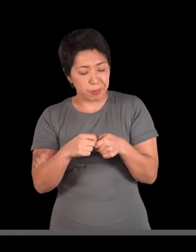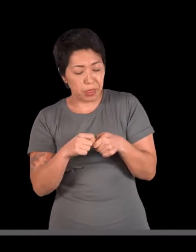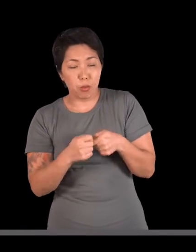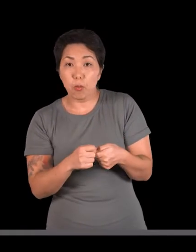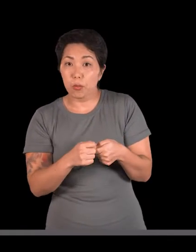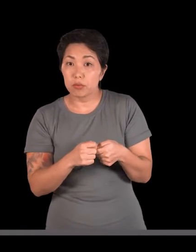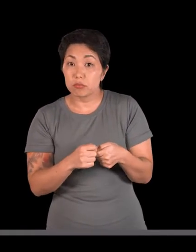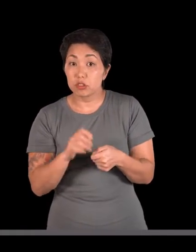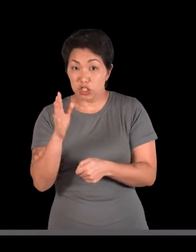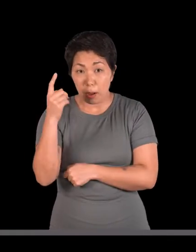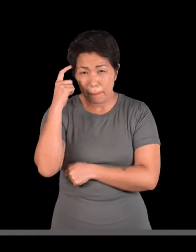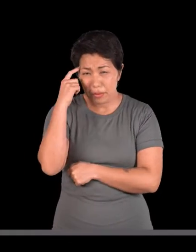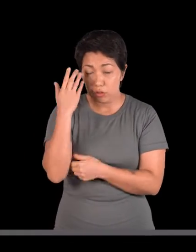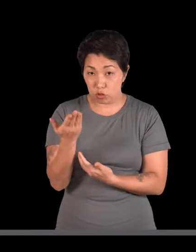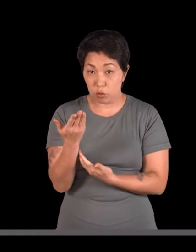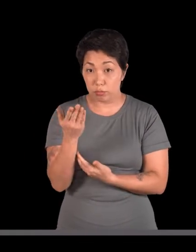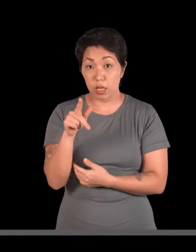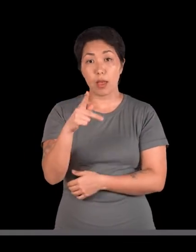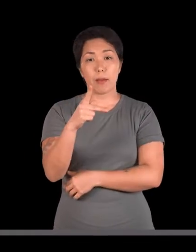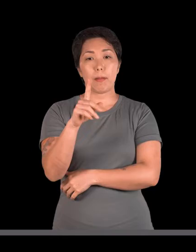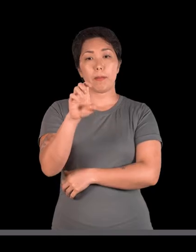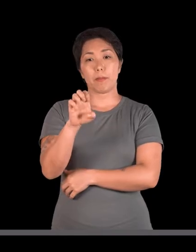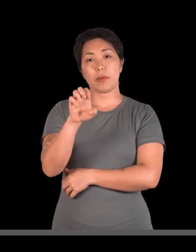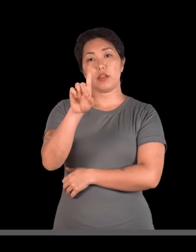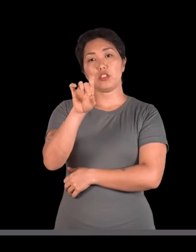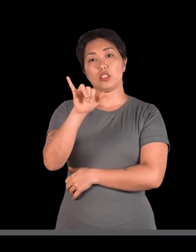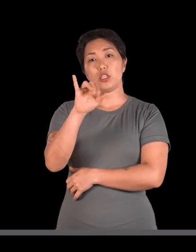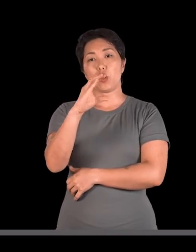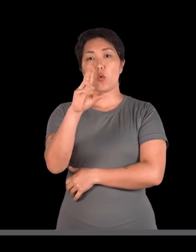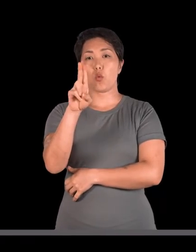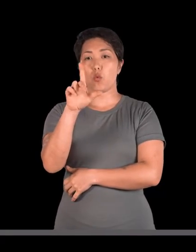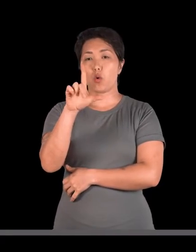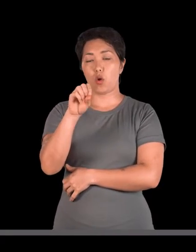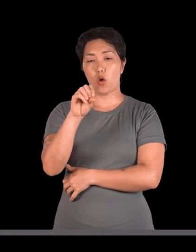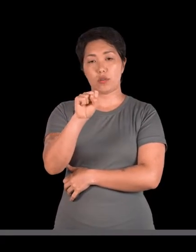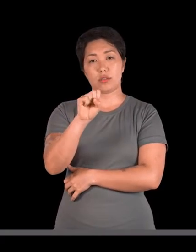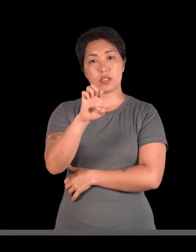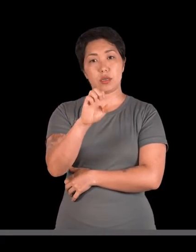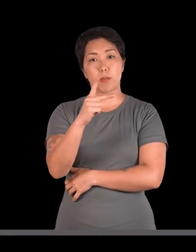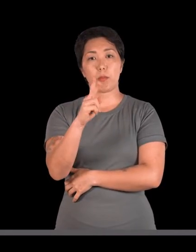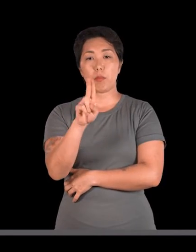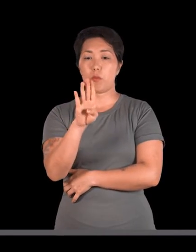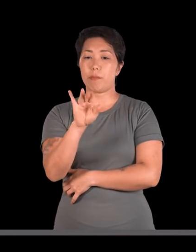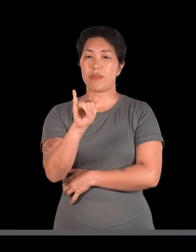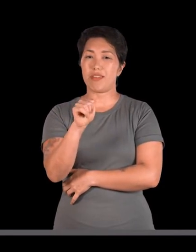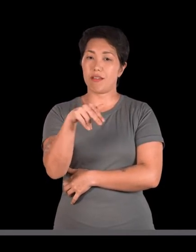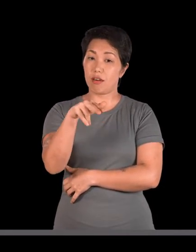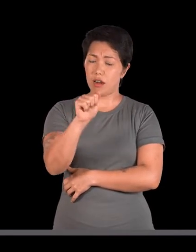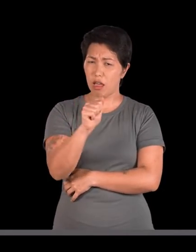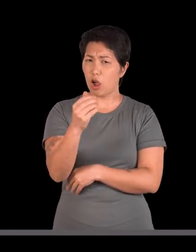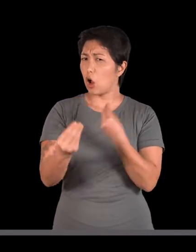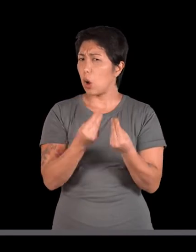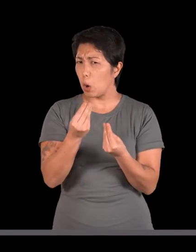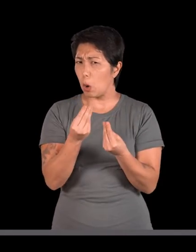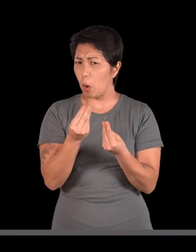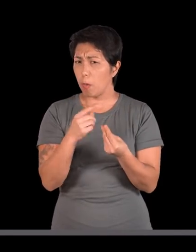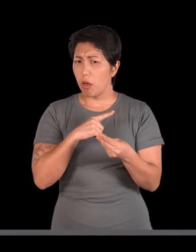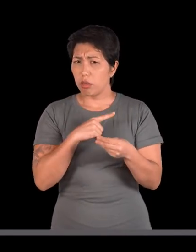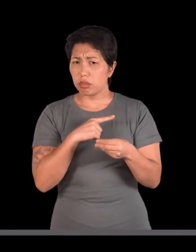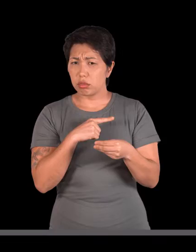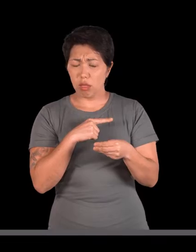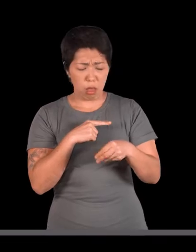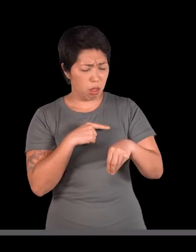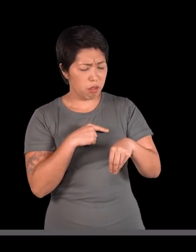Piolho. Já pensou? É a pediculose pubiana. Pequenos piolhos que podem ali estar se